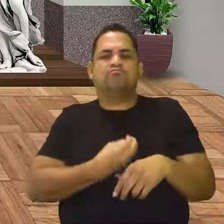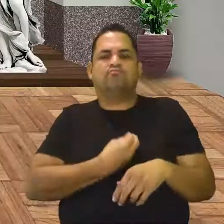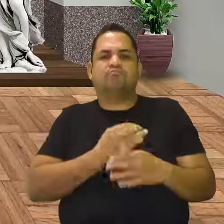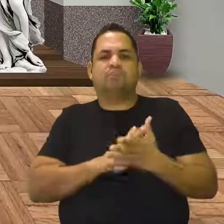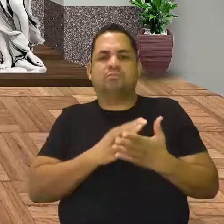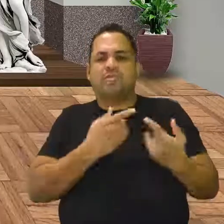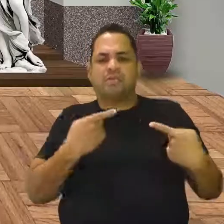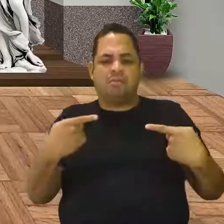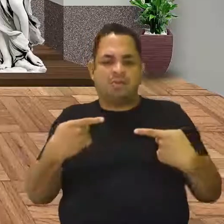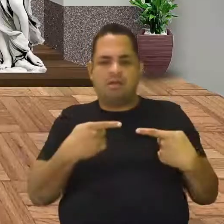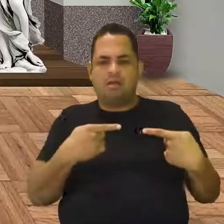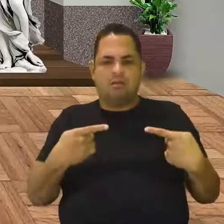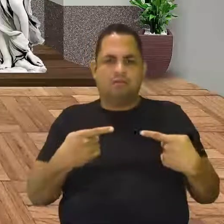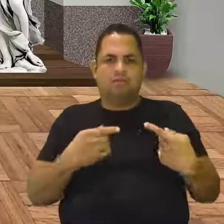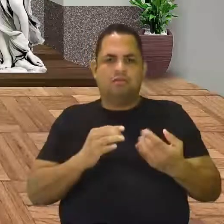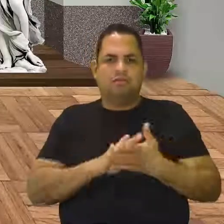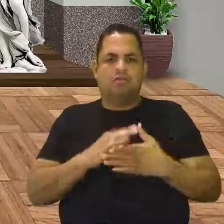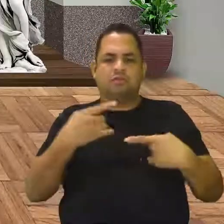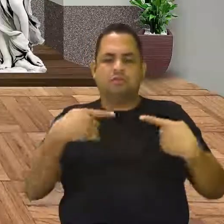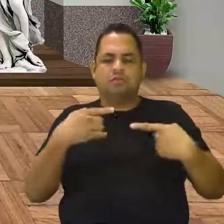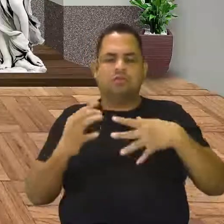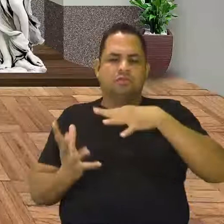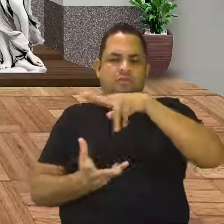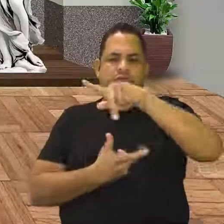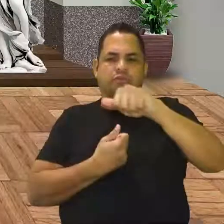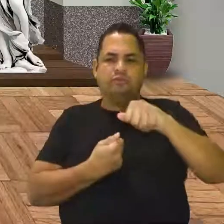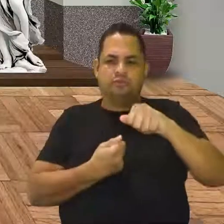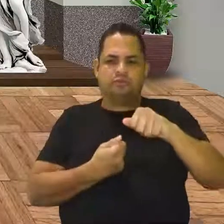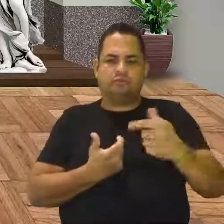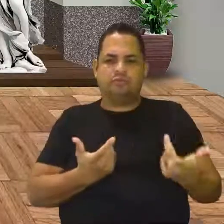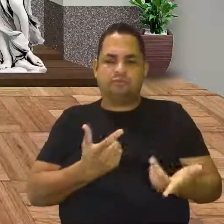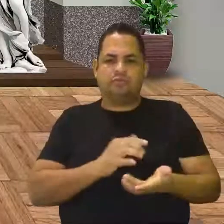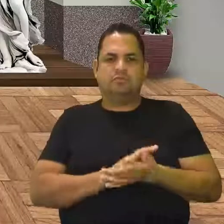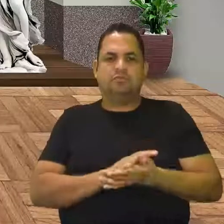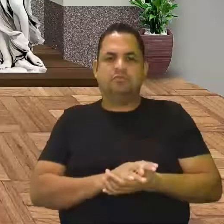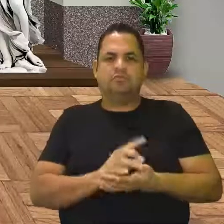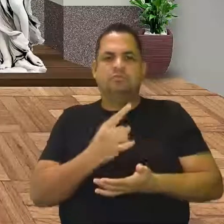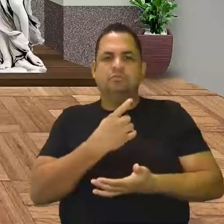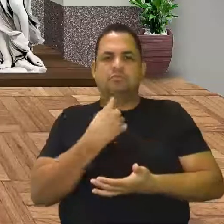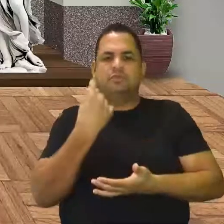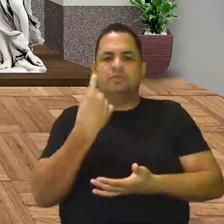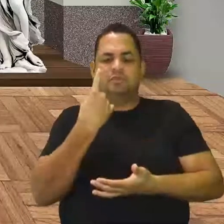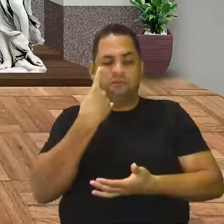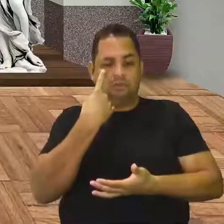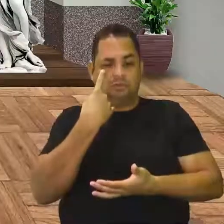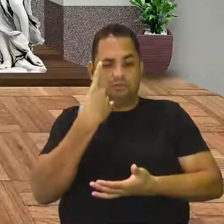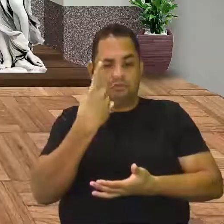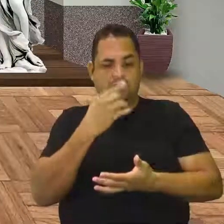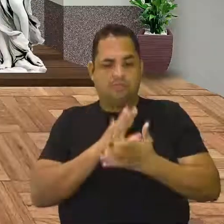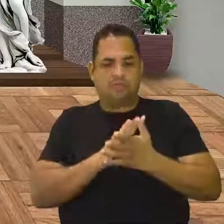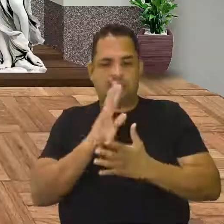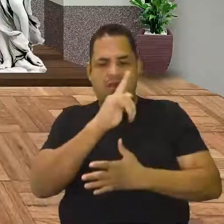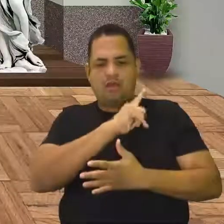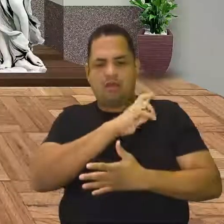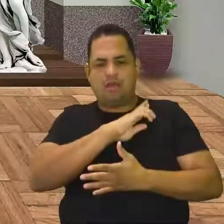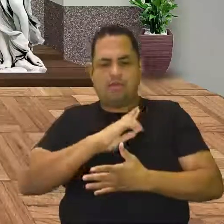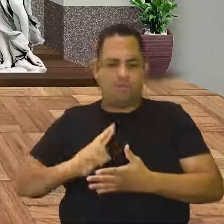uma relação com a política mundial. Nós vimos que a República Brasileira, que